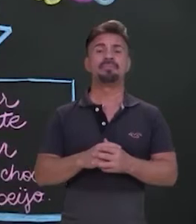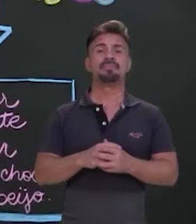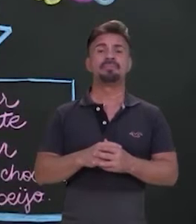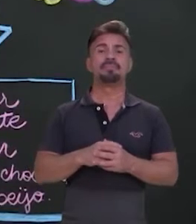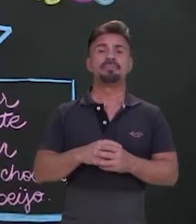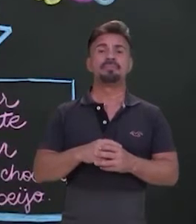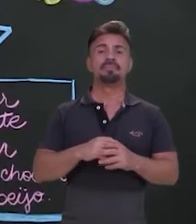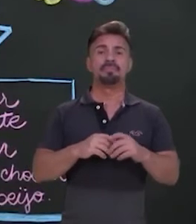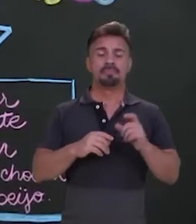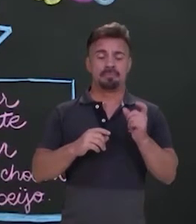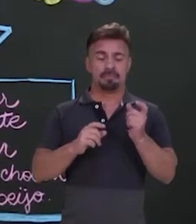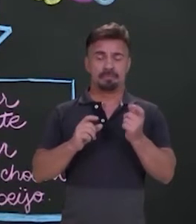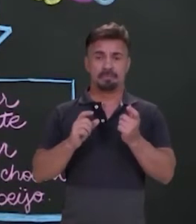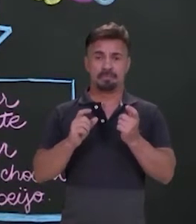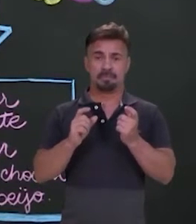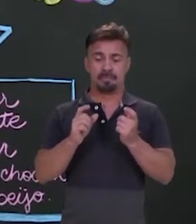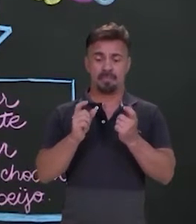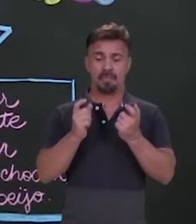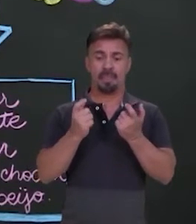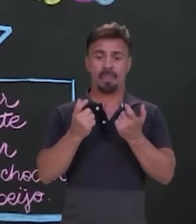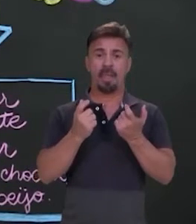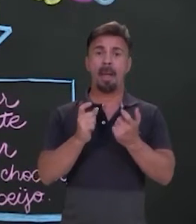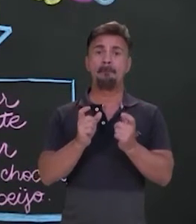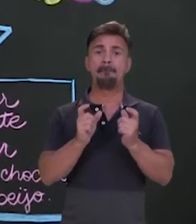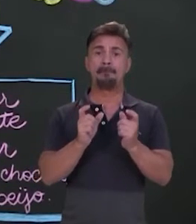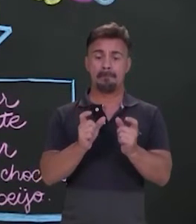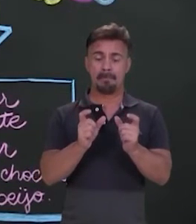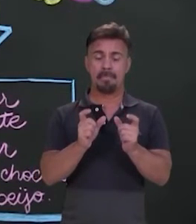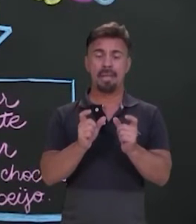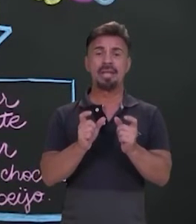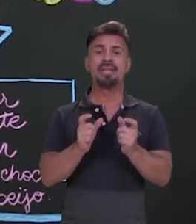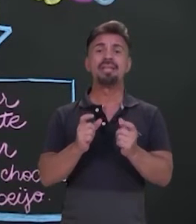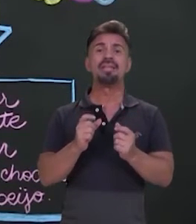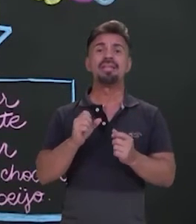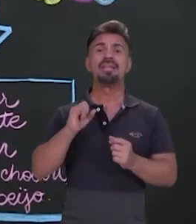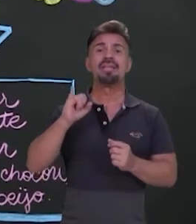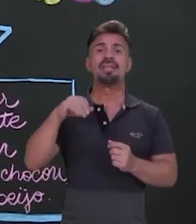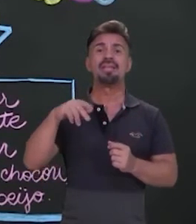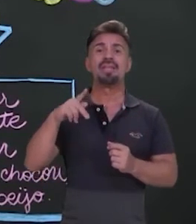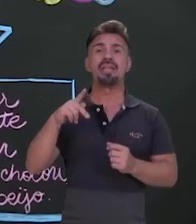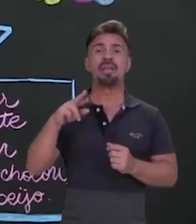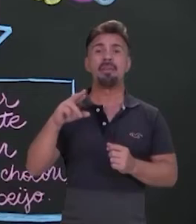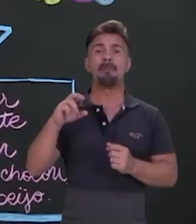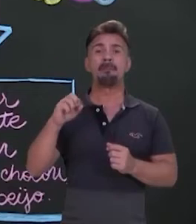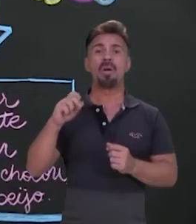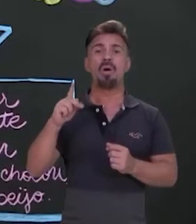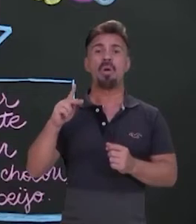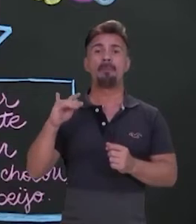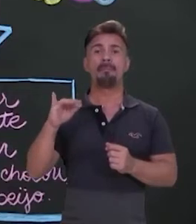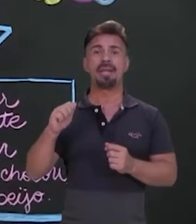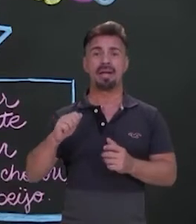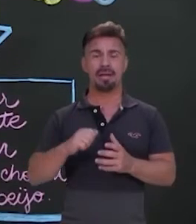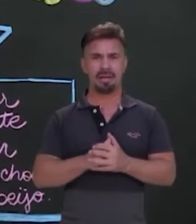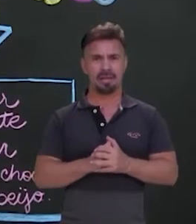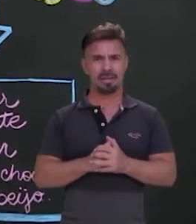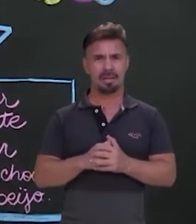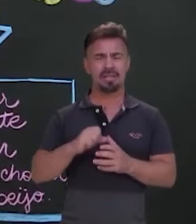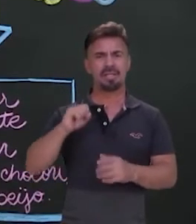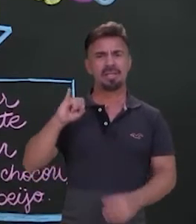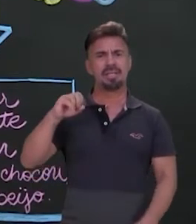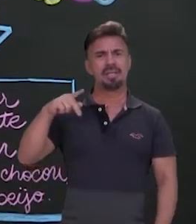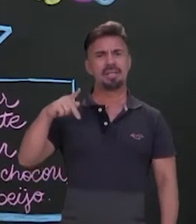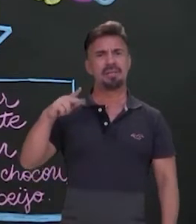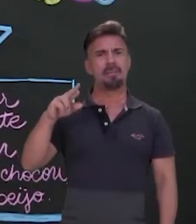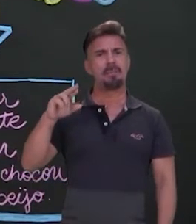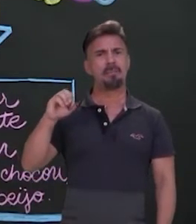língua portuguesa. A derivação imprópria. Que derivação é essa? Por que esse nome? Porque no caso da derivação